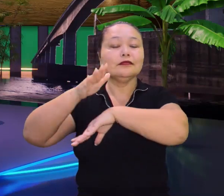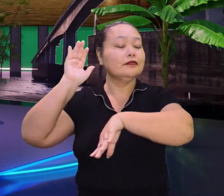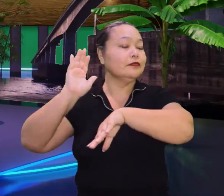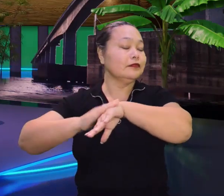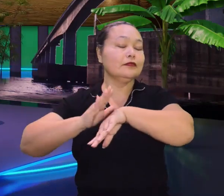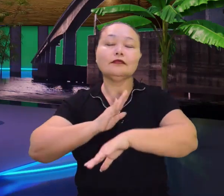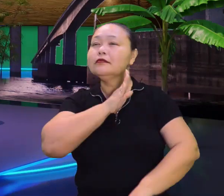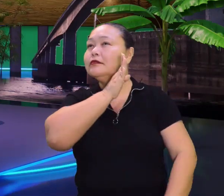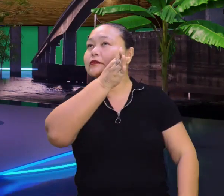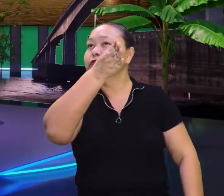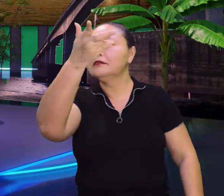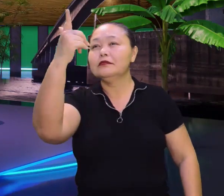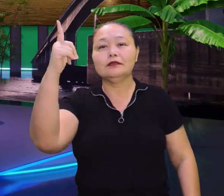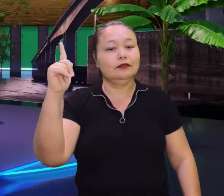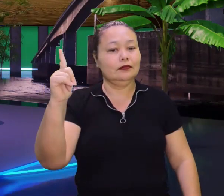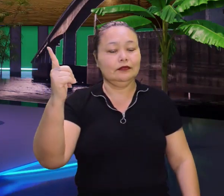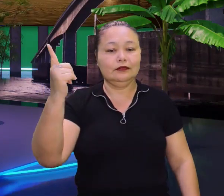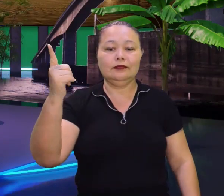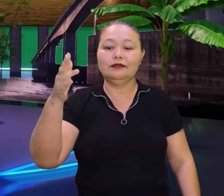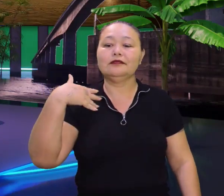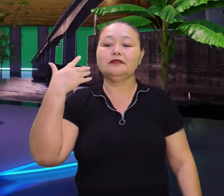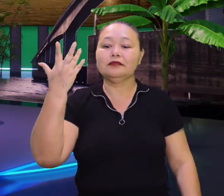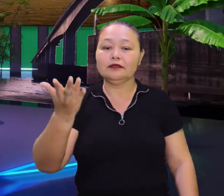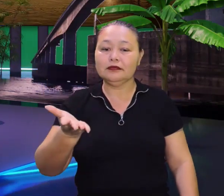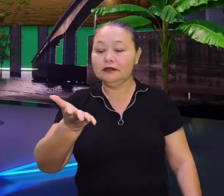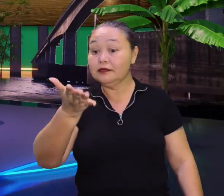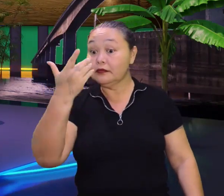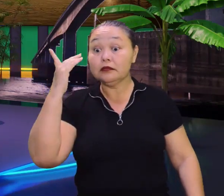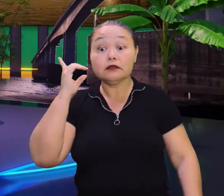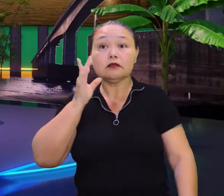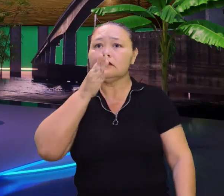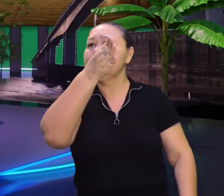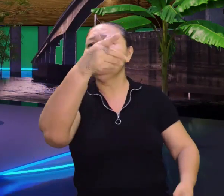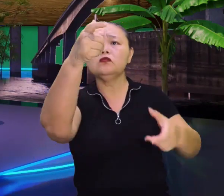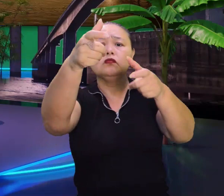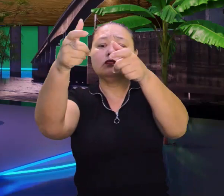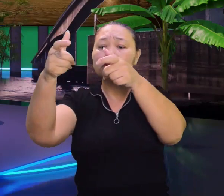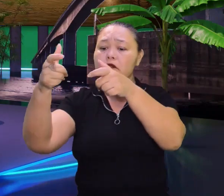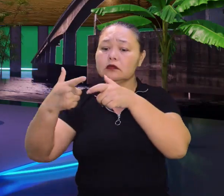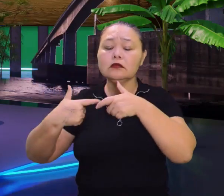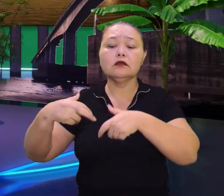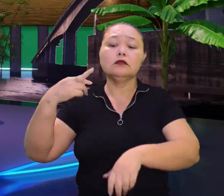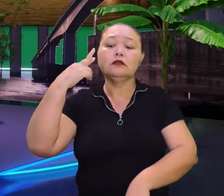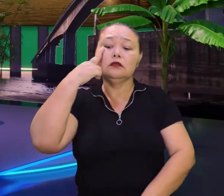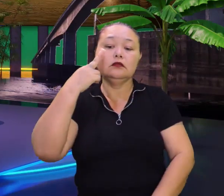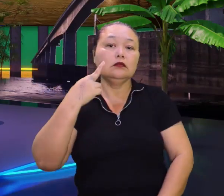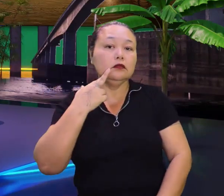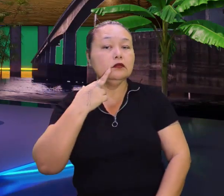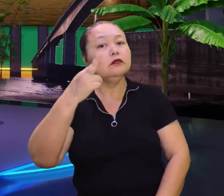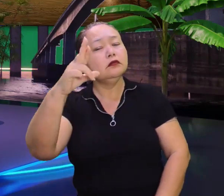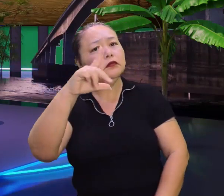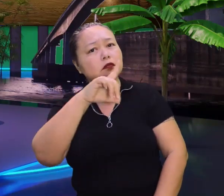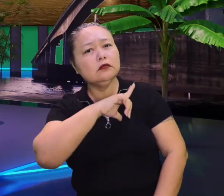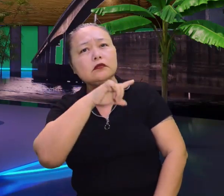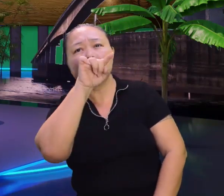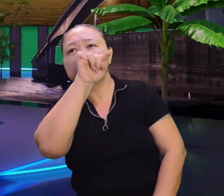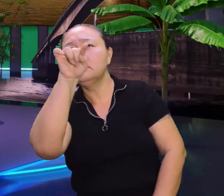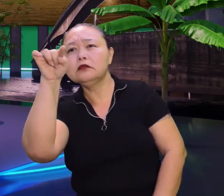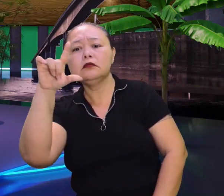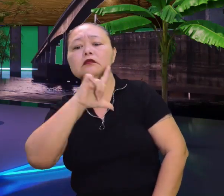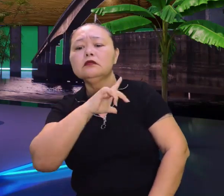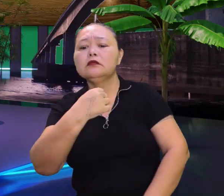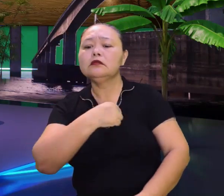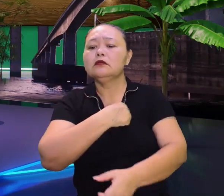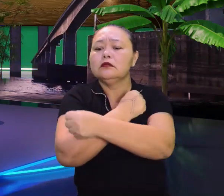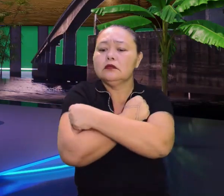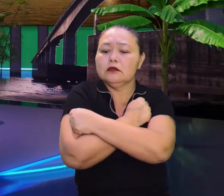uma viagem geográfica, Rogério. Isso aí. Em qualquer lugar de Rondônia, onde você estiver, sinta-se abraçado